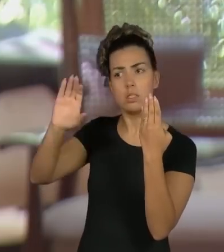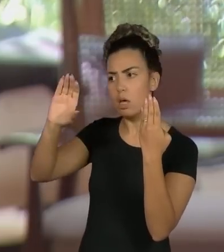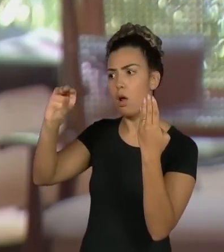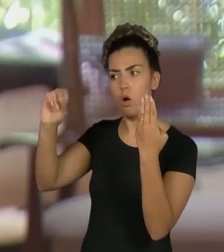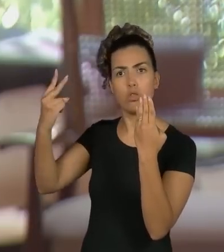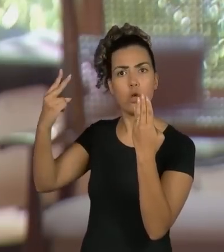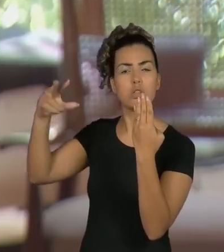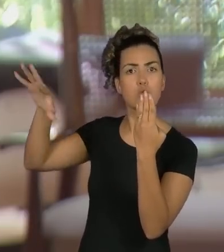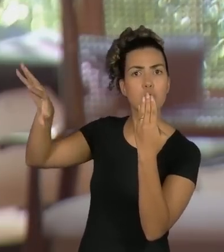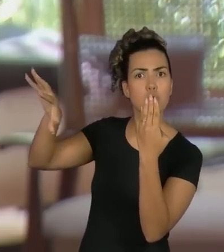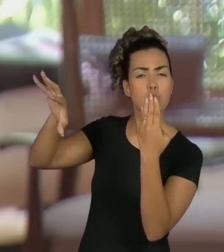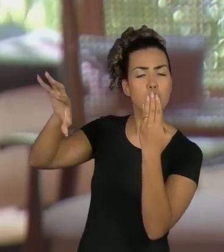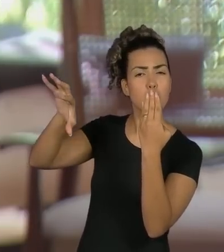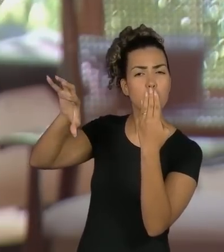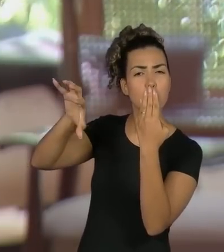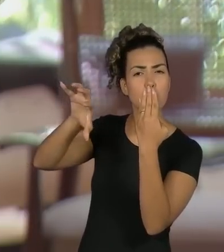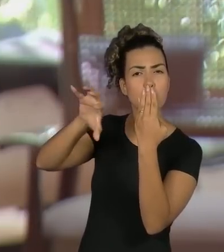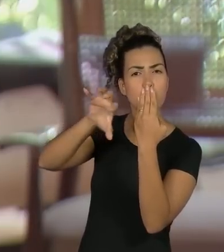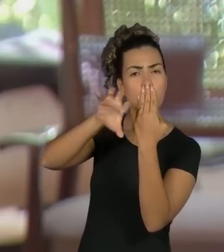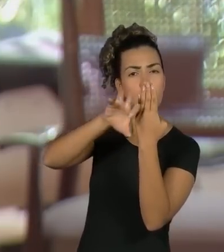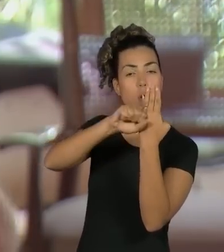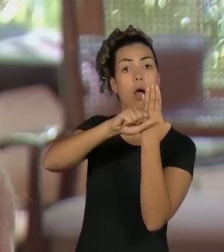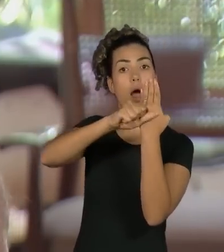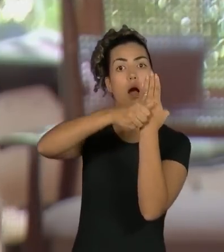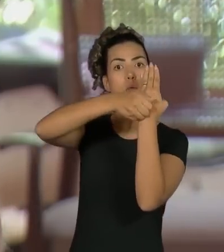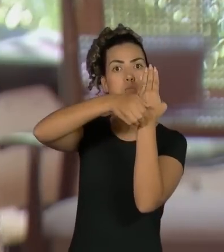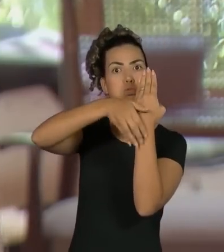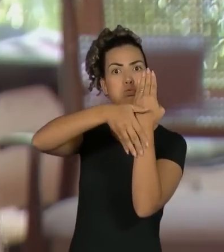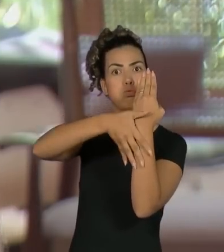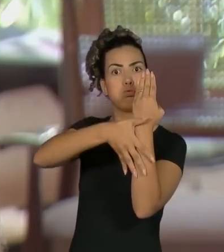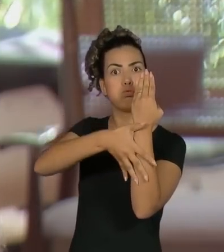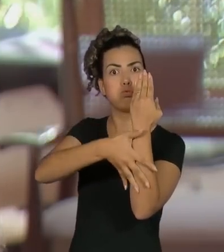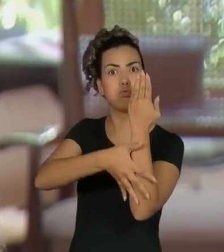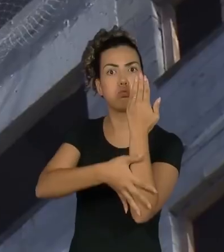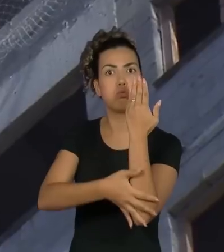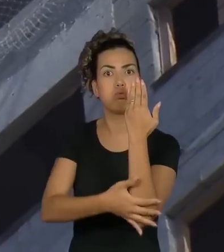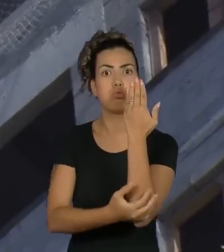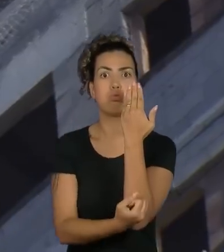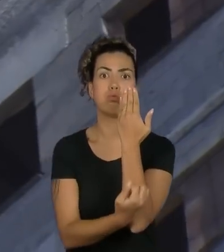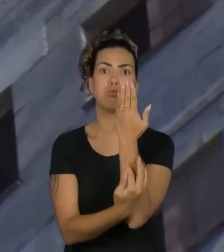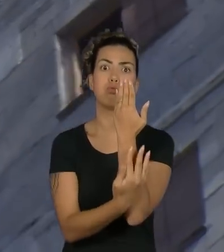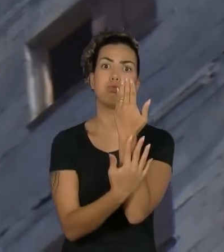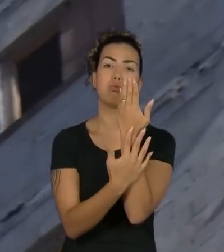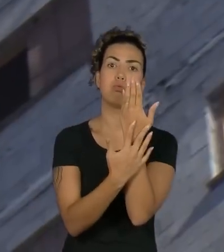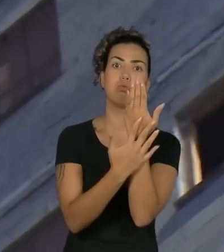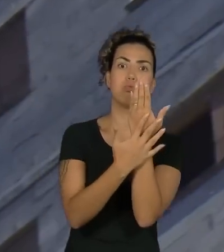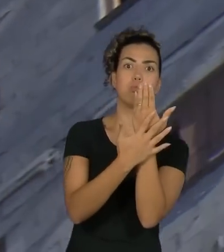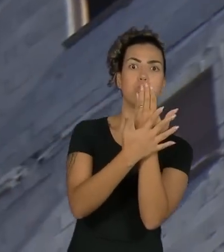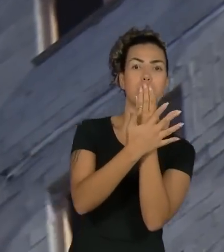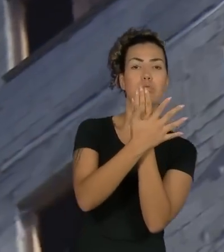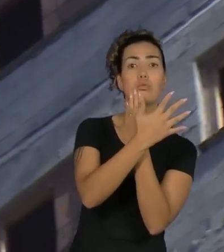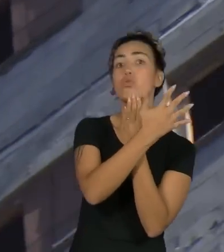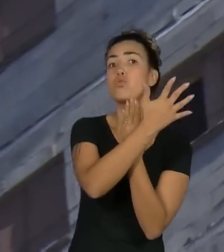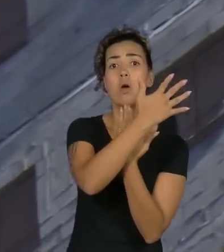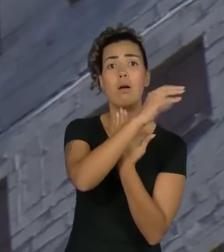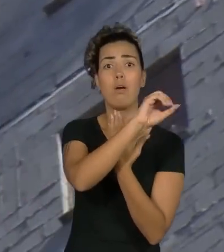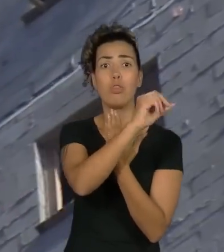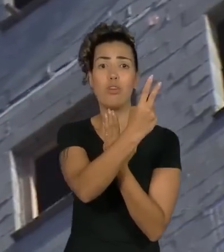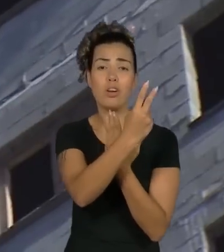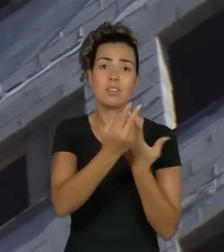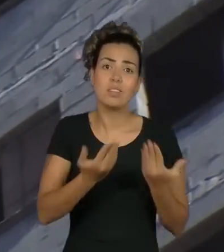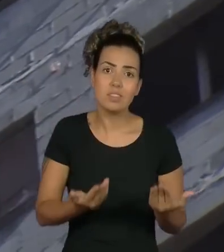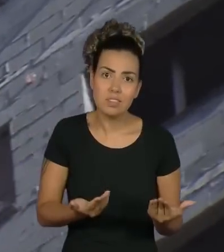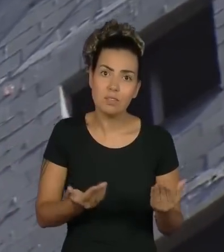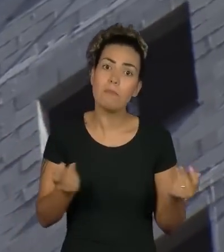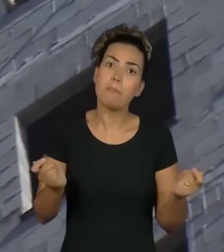de gás carbônico e devolve oxigênio. E ela passou a substituir as vigas de concreto,